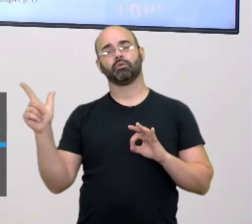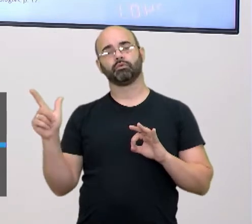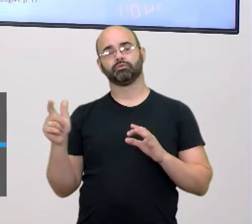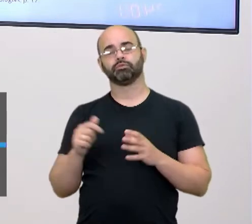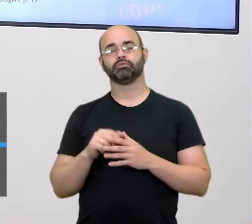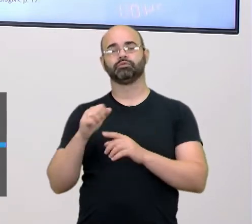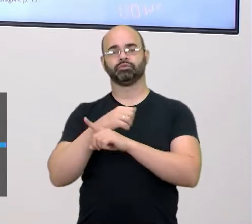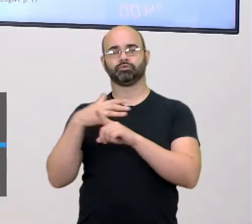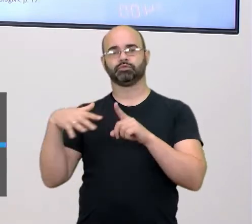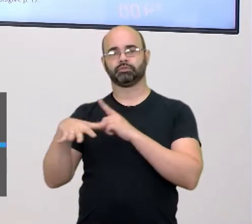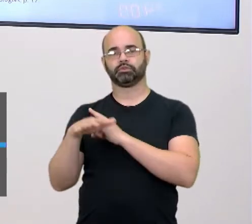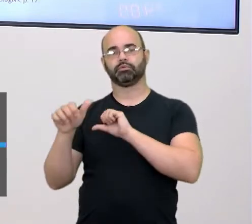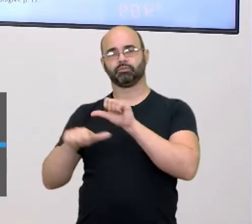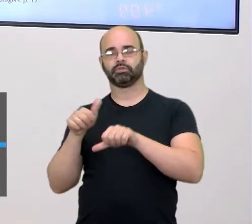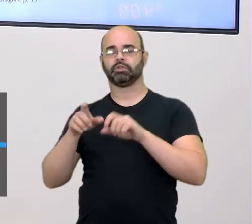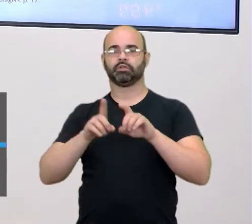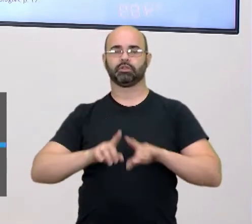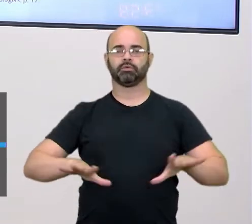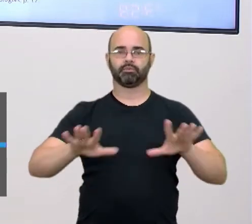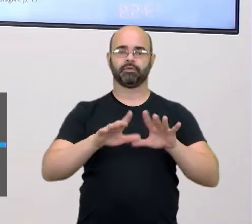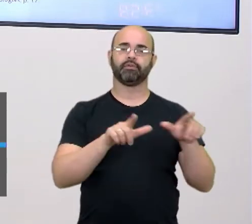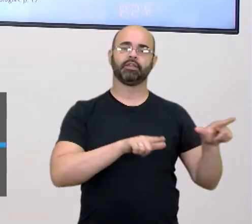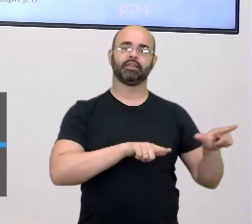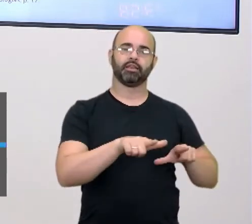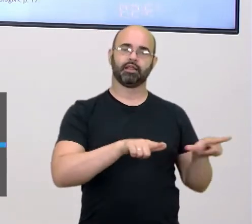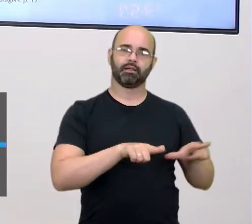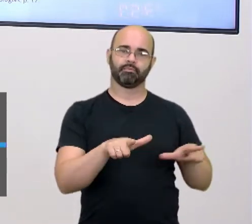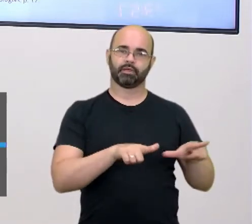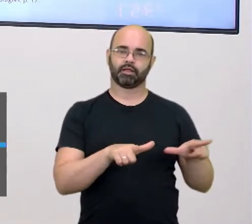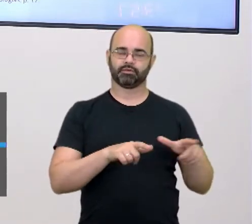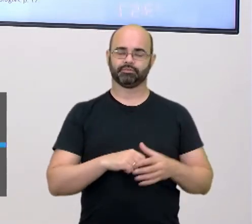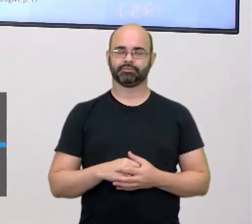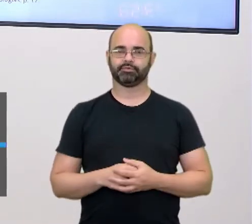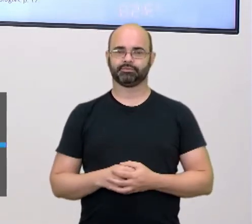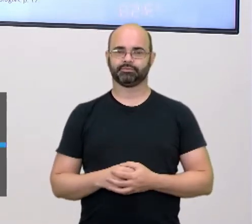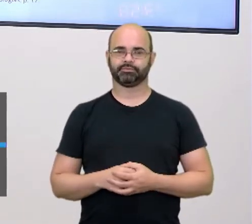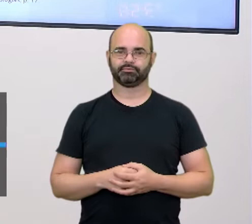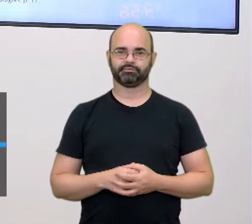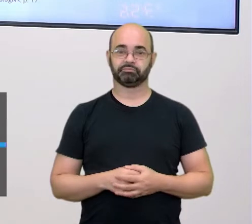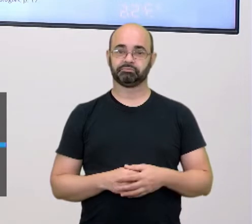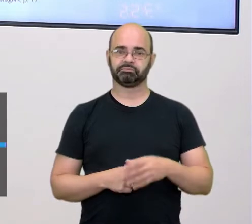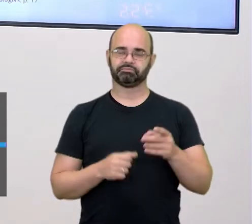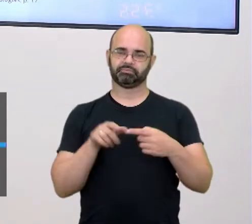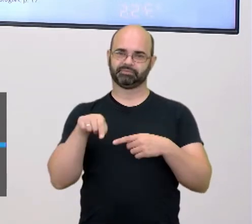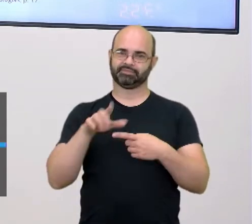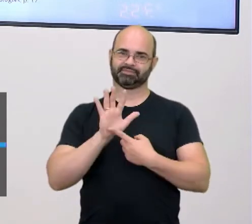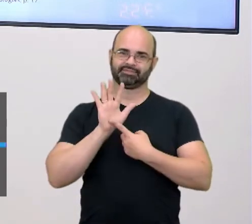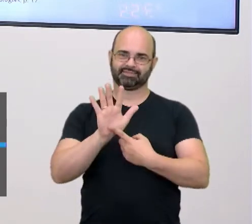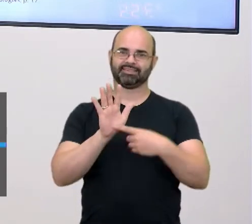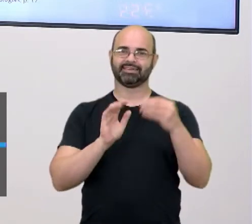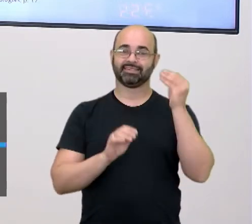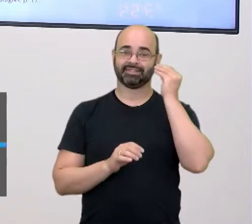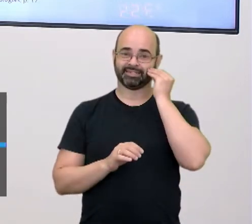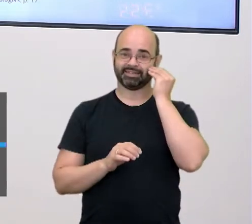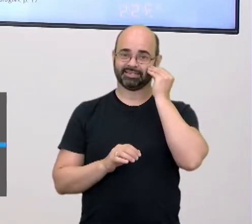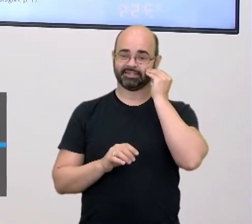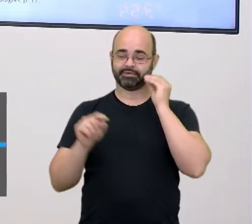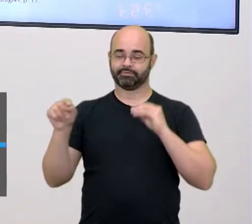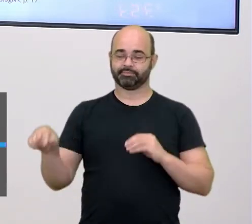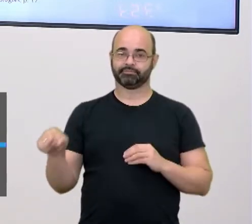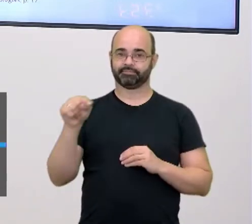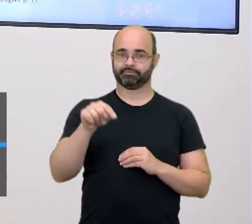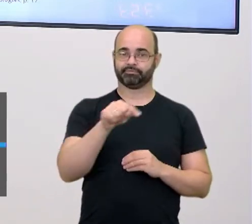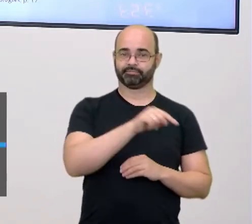sociais, a demografia e o trabalho. Ou seja, a gente vai tentar, né, mostrar para vocês que existe uma correlação